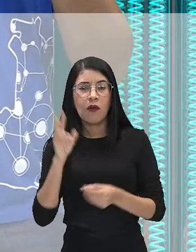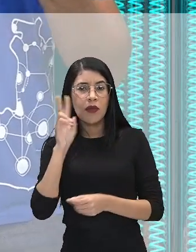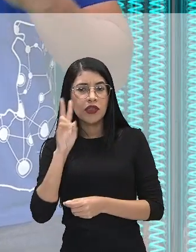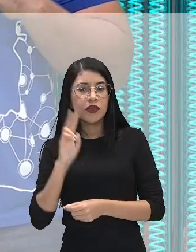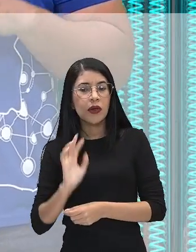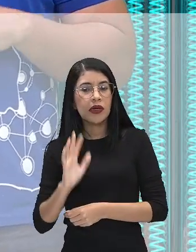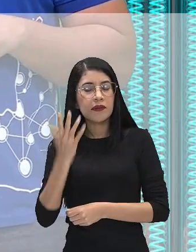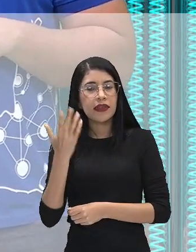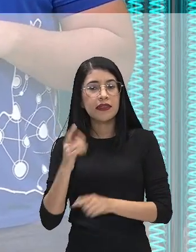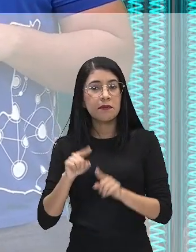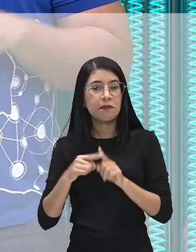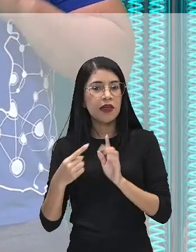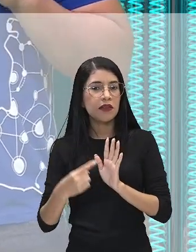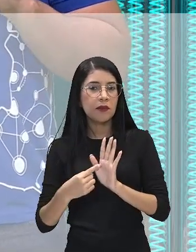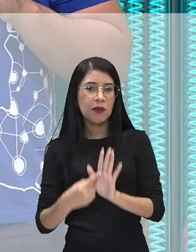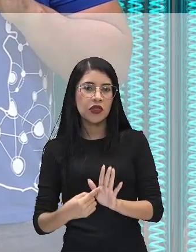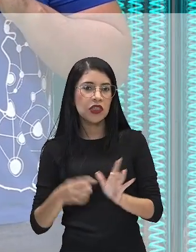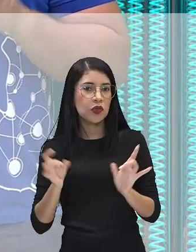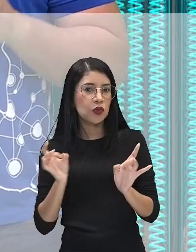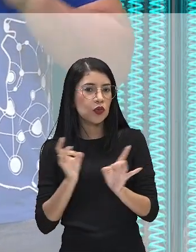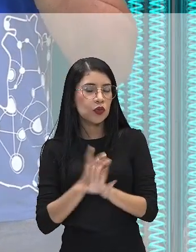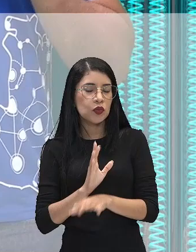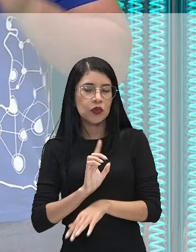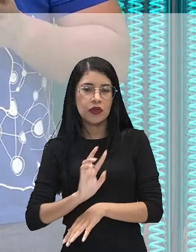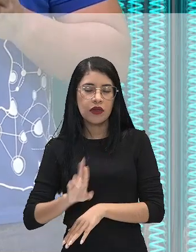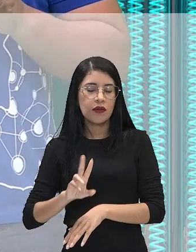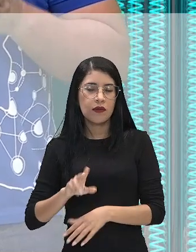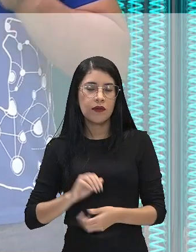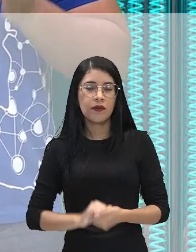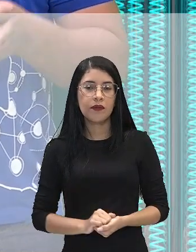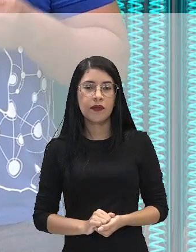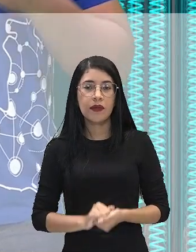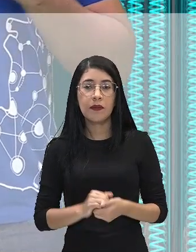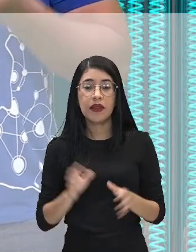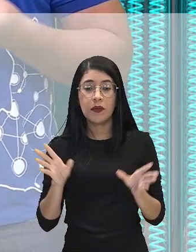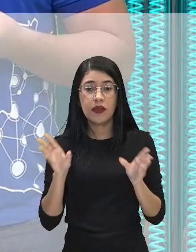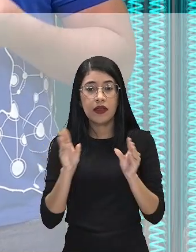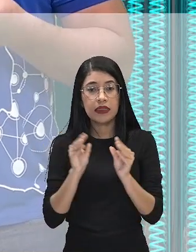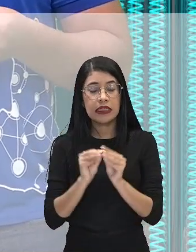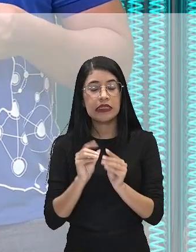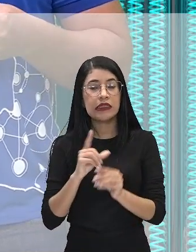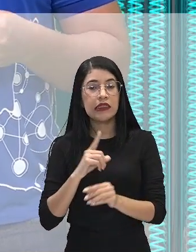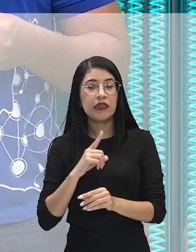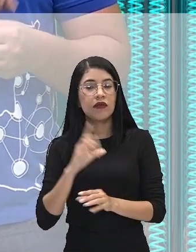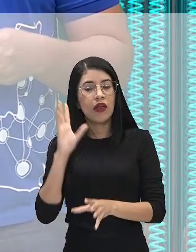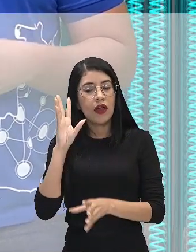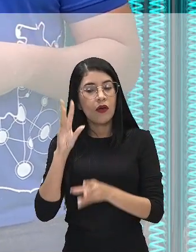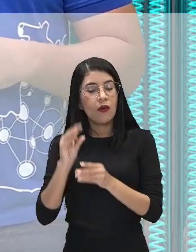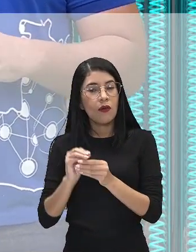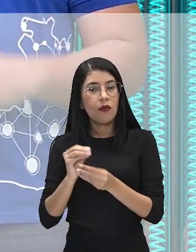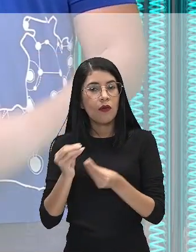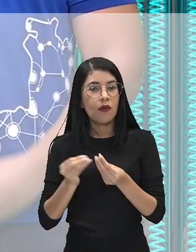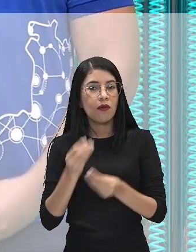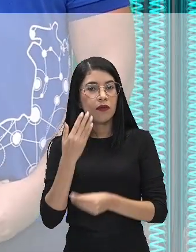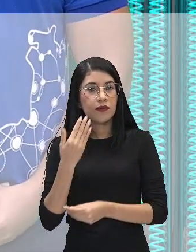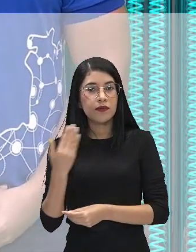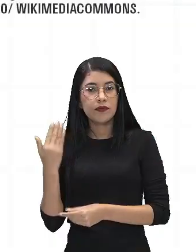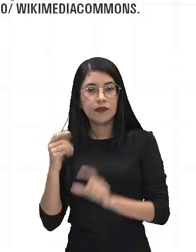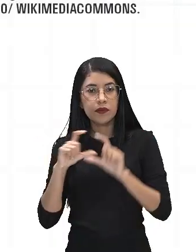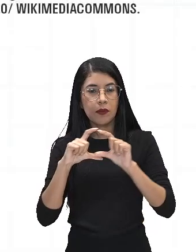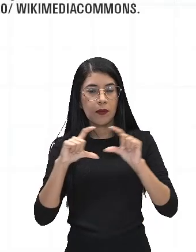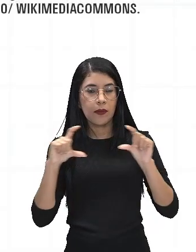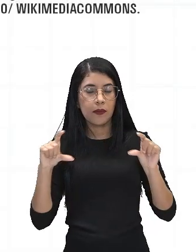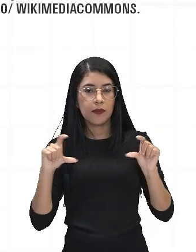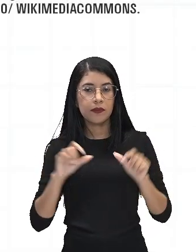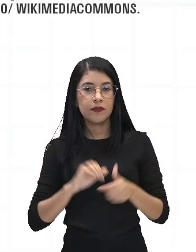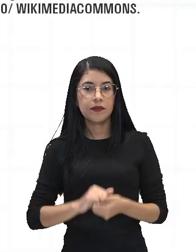sem revelar muito. Então, percebam que na resenha nós temos esse resumo exatamente neste trecho. Então, observando aí no